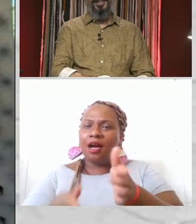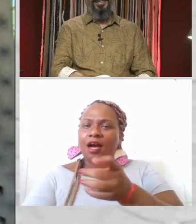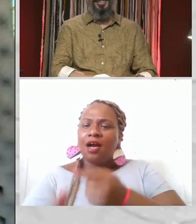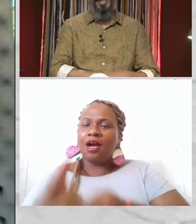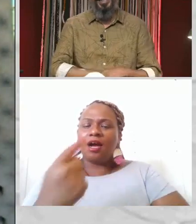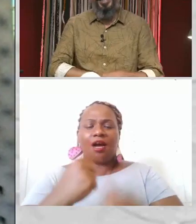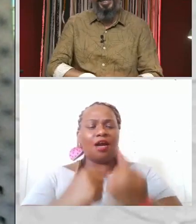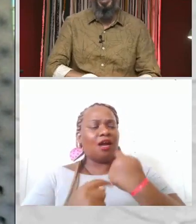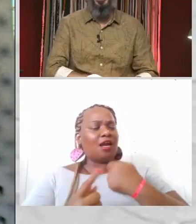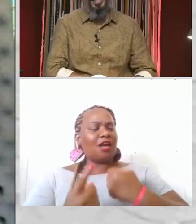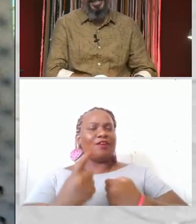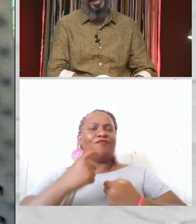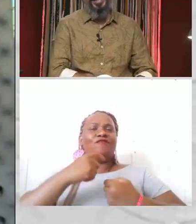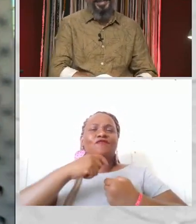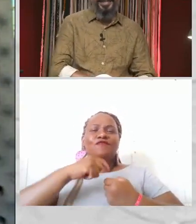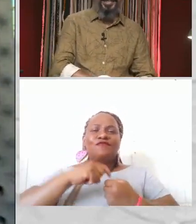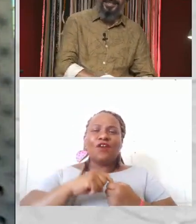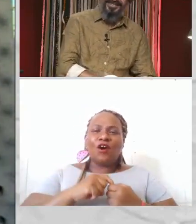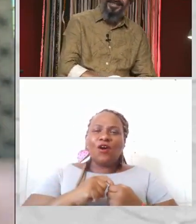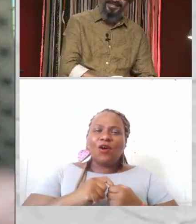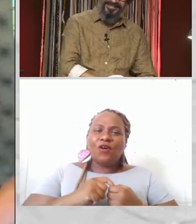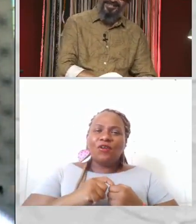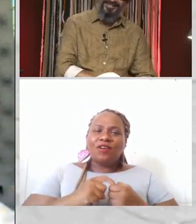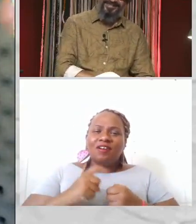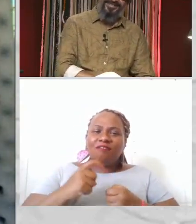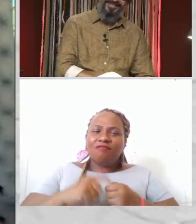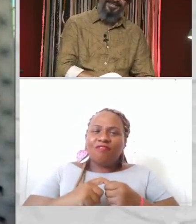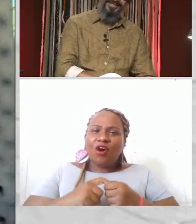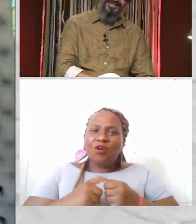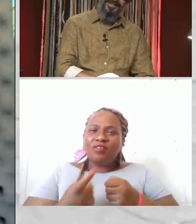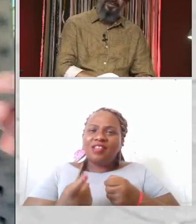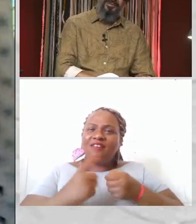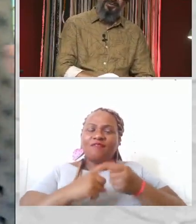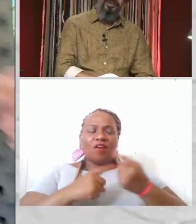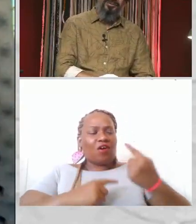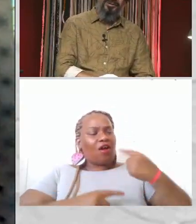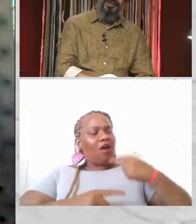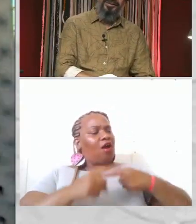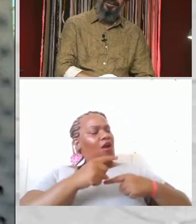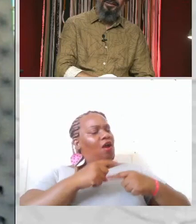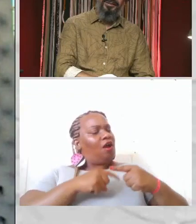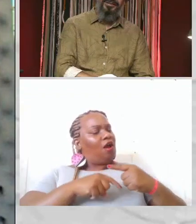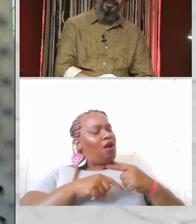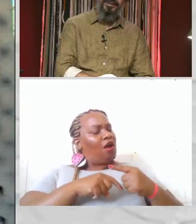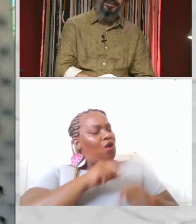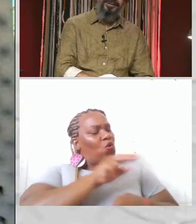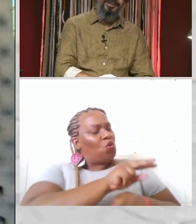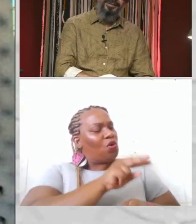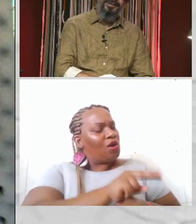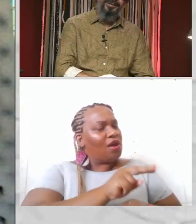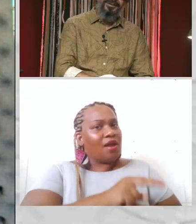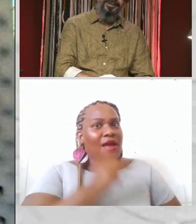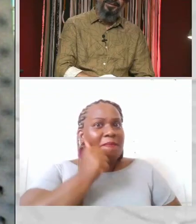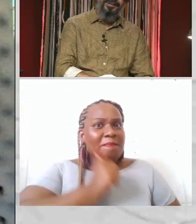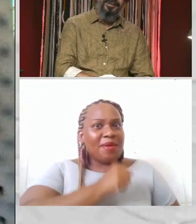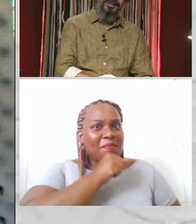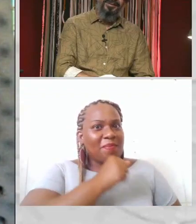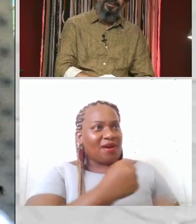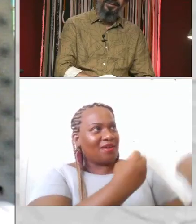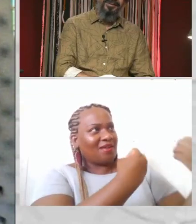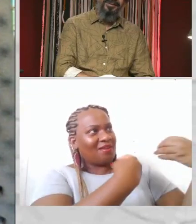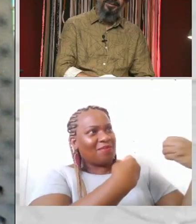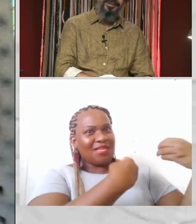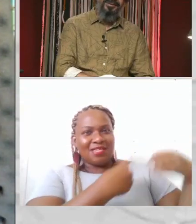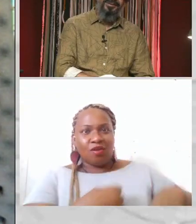fazendo o inverso. Eu estava fazendo um caminho de volta, eu estava voltando para cuidar de quem me cuidou. E de uma